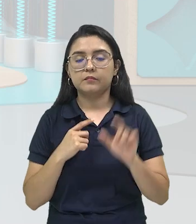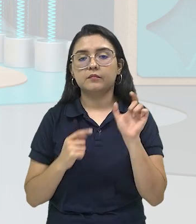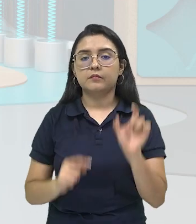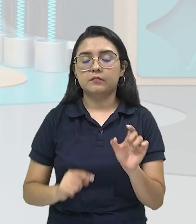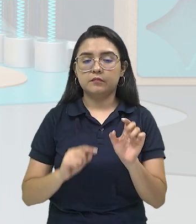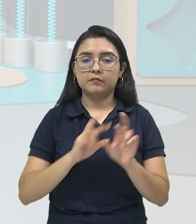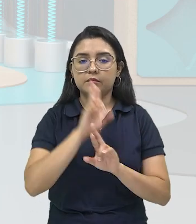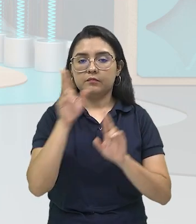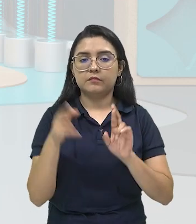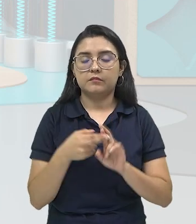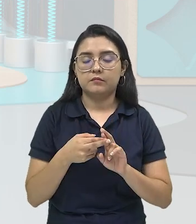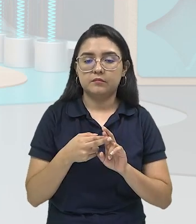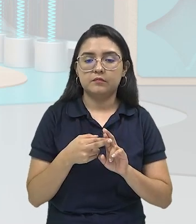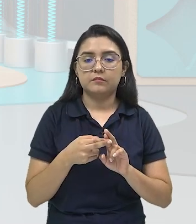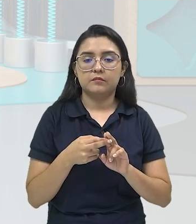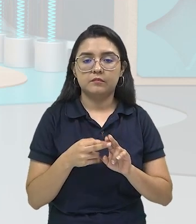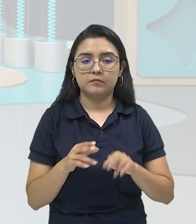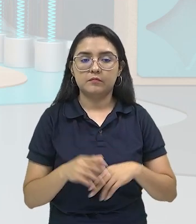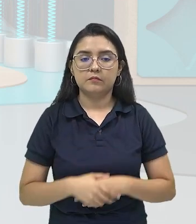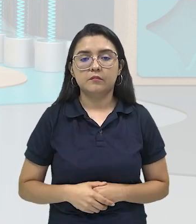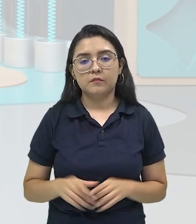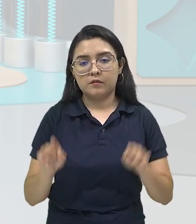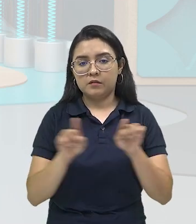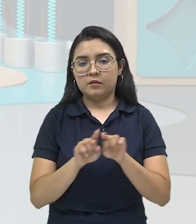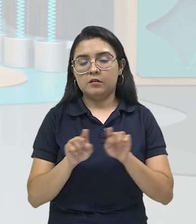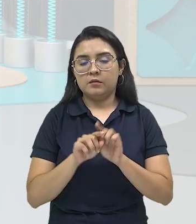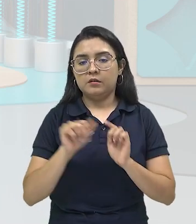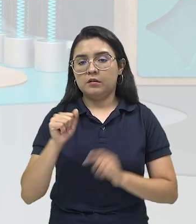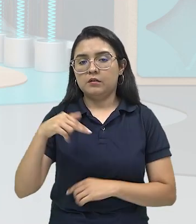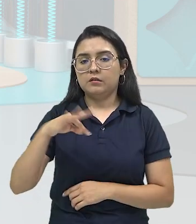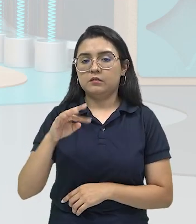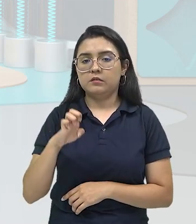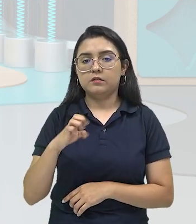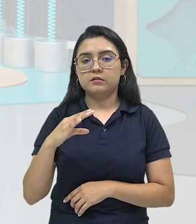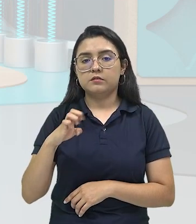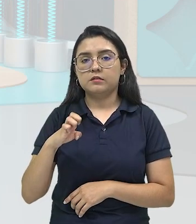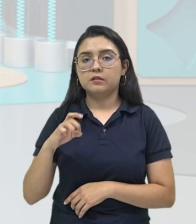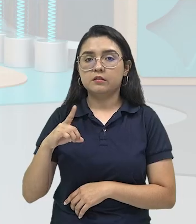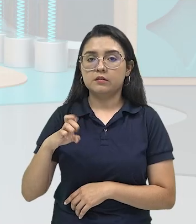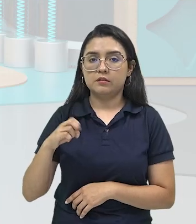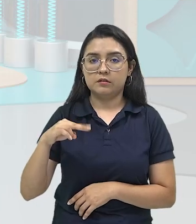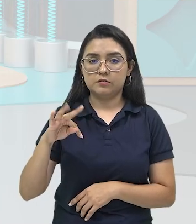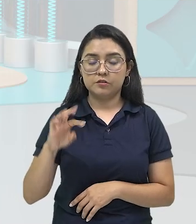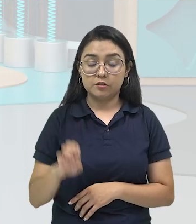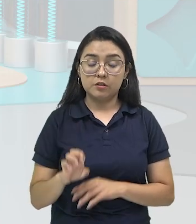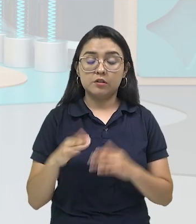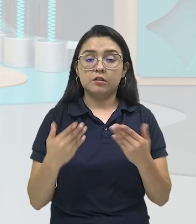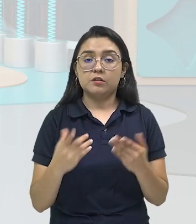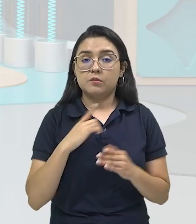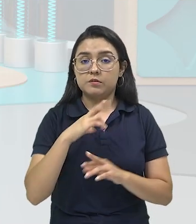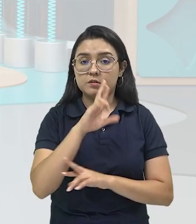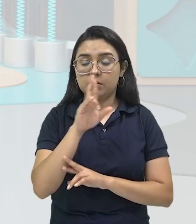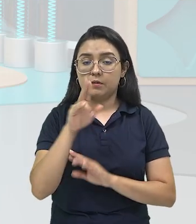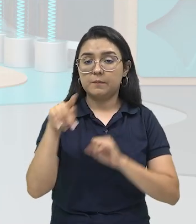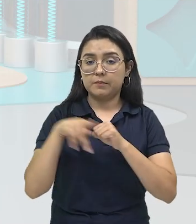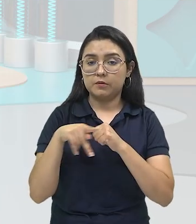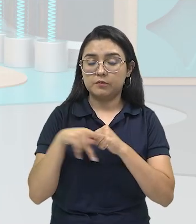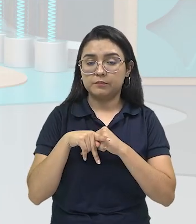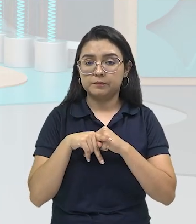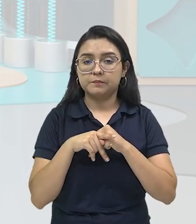referente, ou também chamado de termo antecedente. Tá bom? Então, aqui, no caso, o nosso pronome está se referindo a um